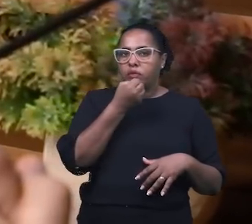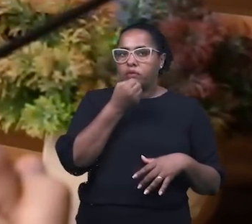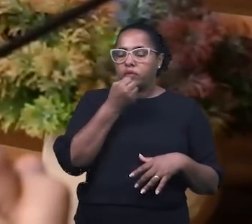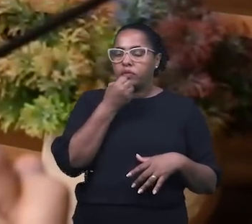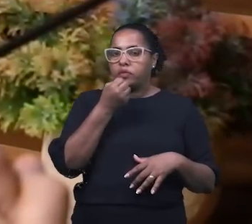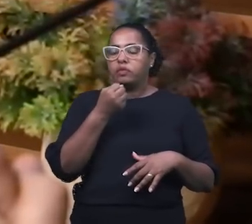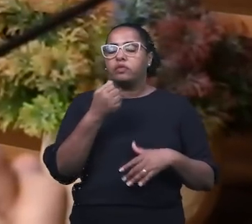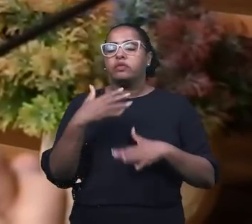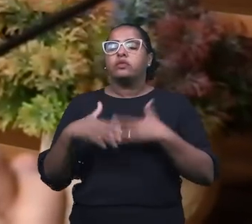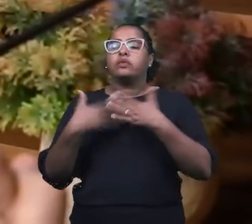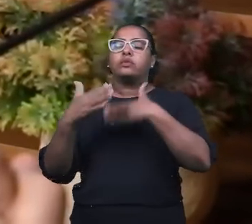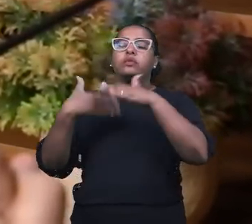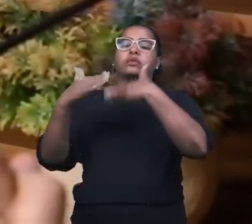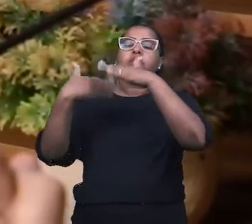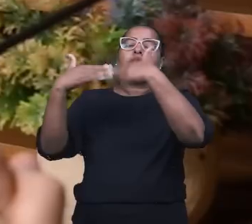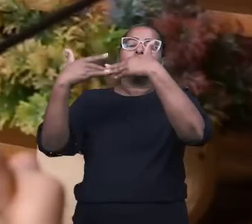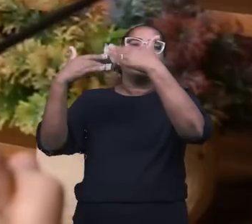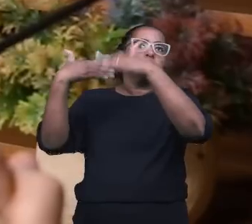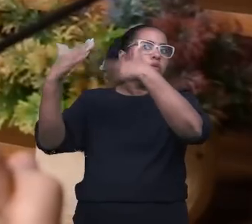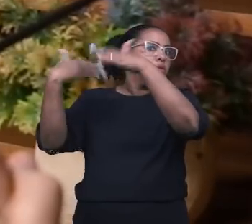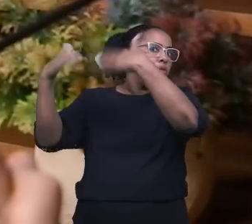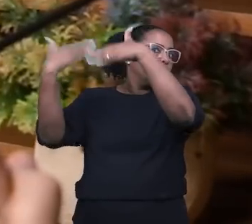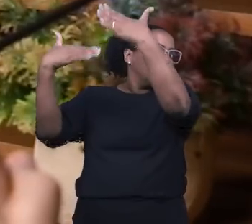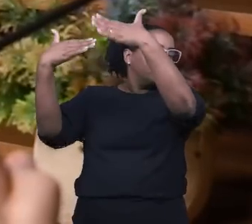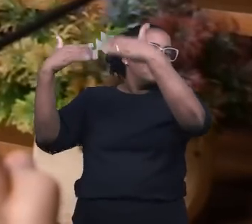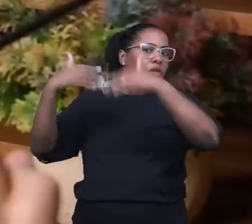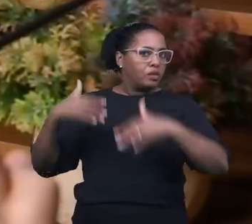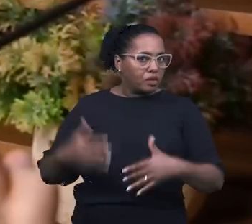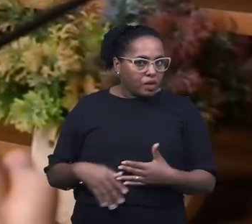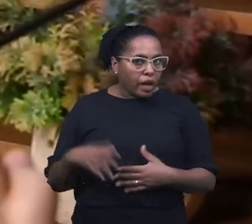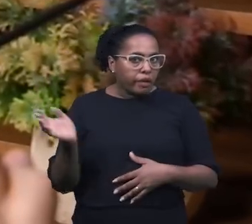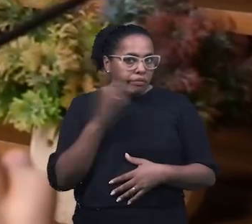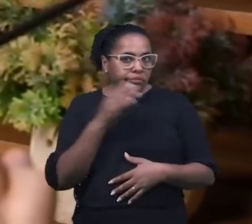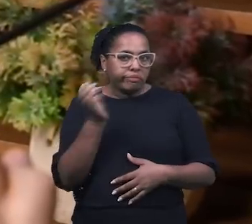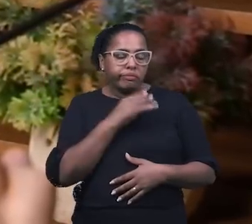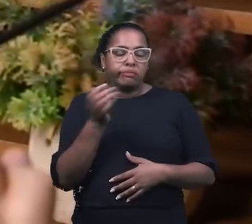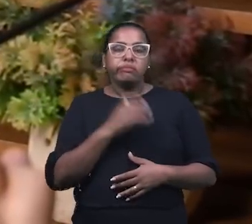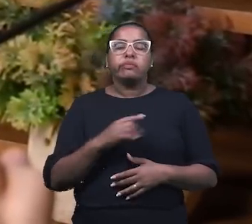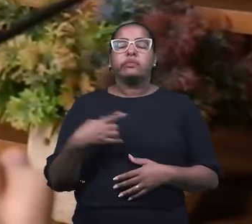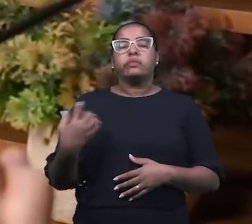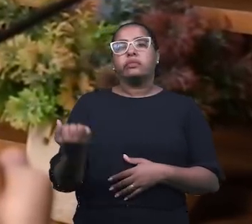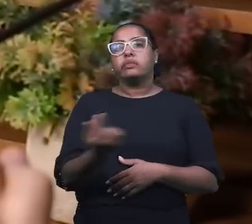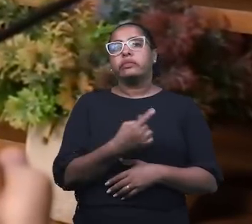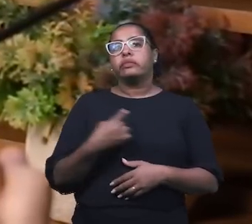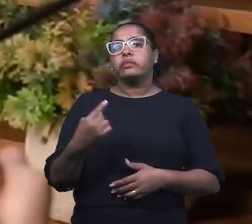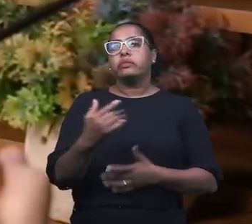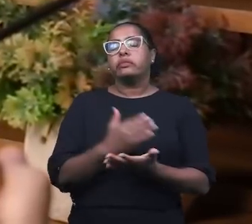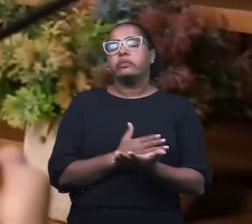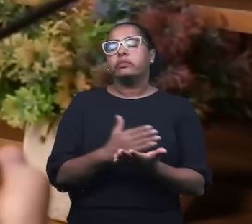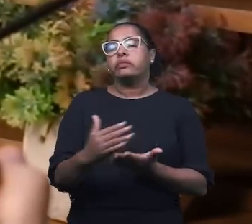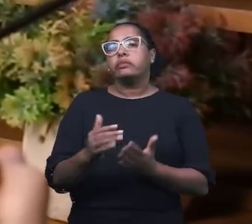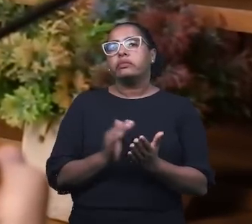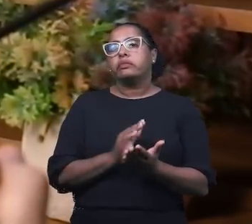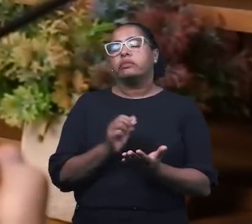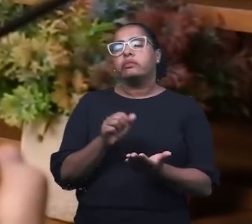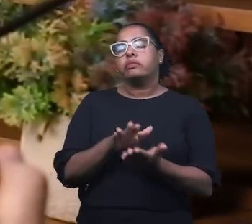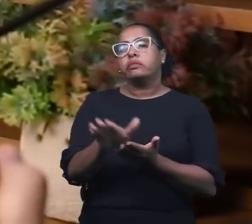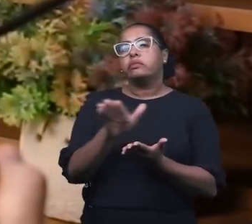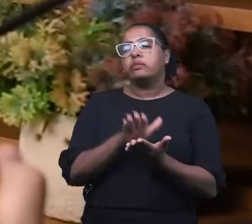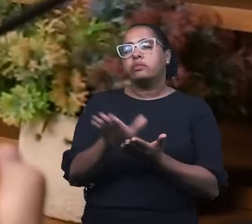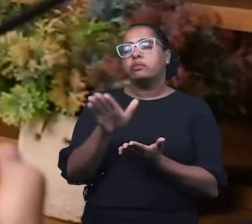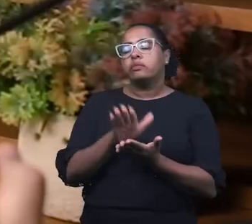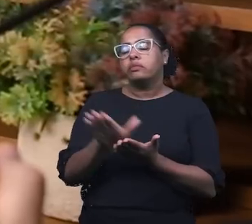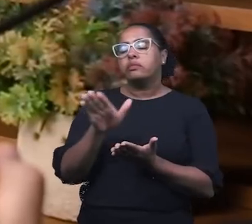a acelerar, a desenvolver com mais rapidez, com mais agilidade, e nós começamos a produzir